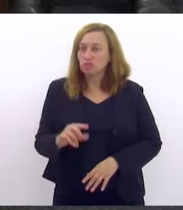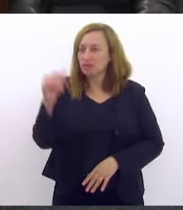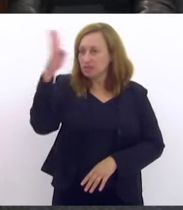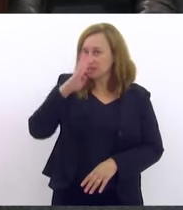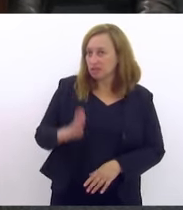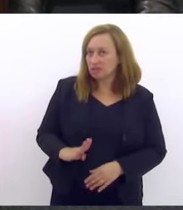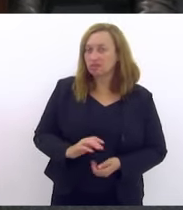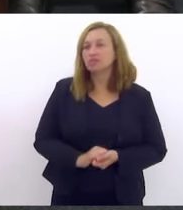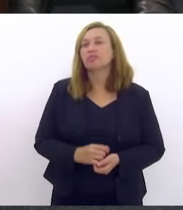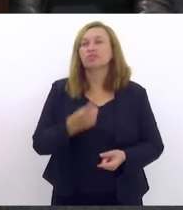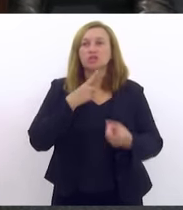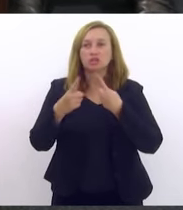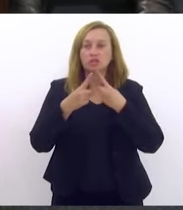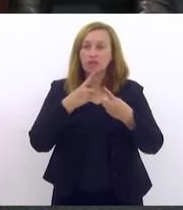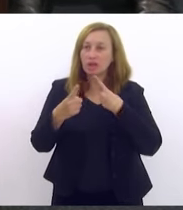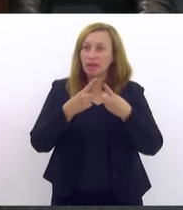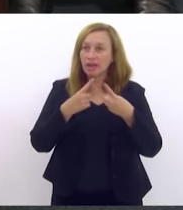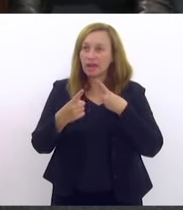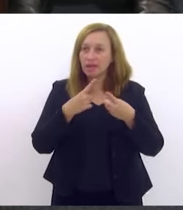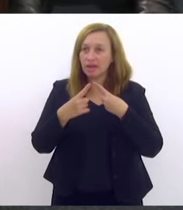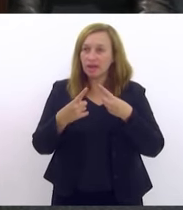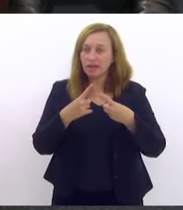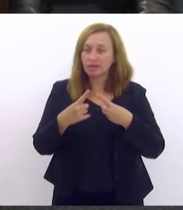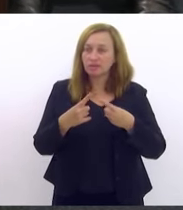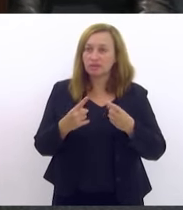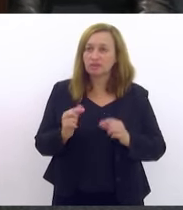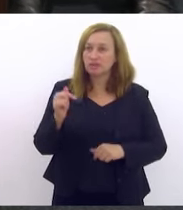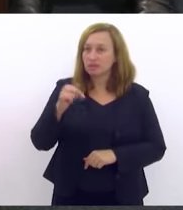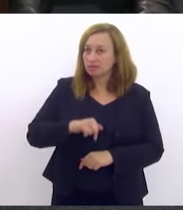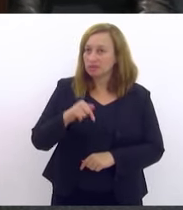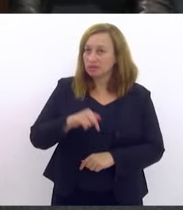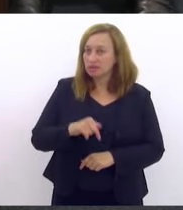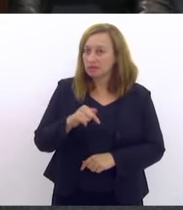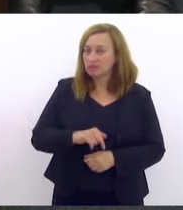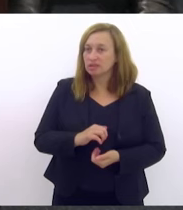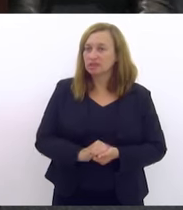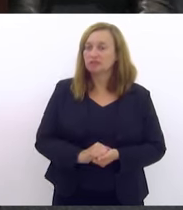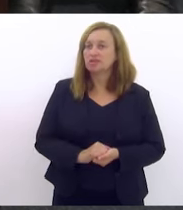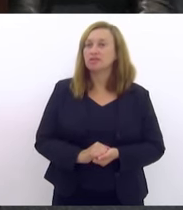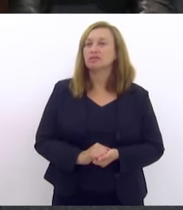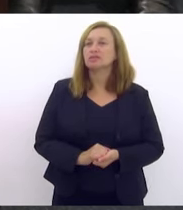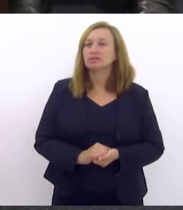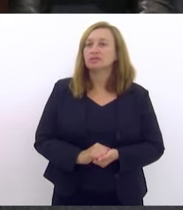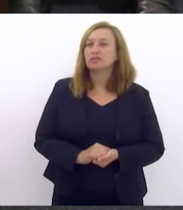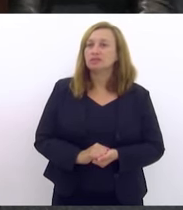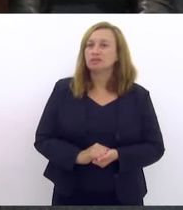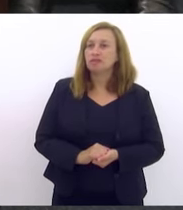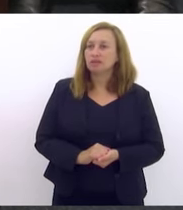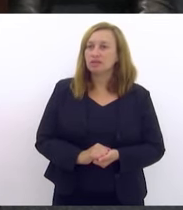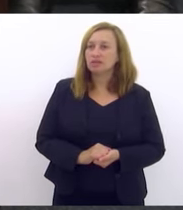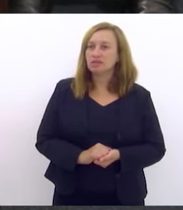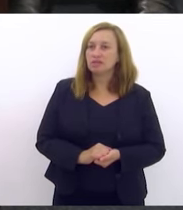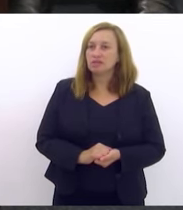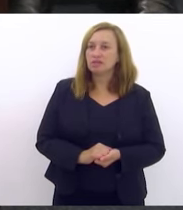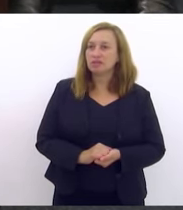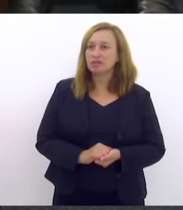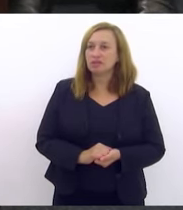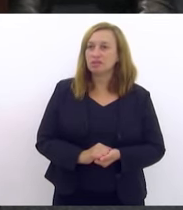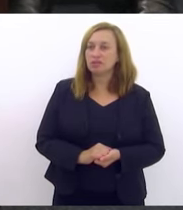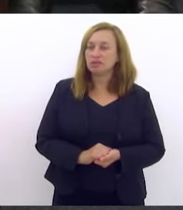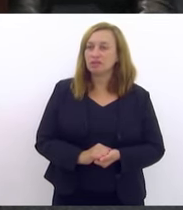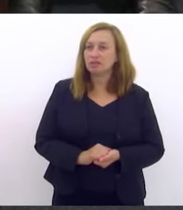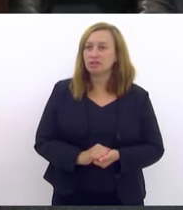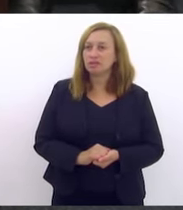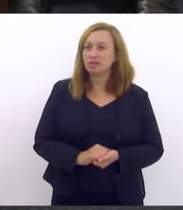nós estamos discutindo aqui é o Instituto da Repristinação. O que, que significa isso?